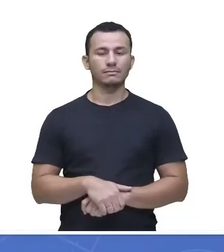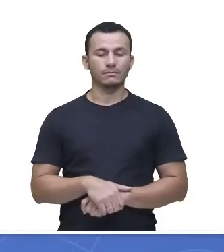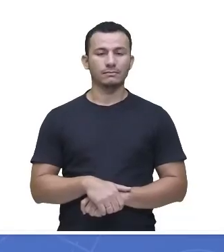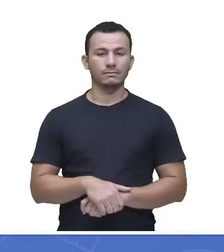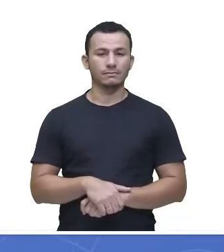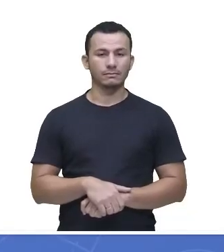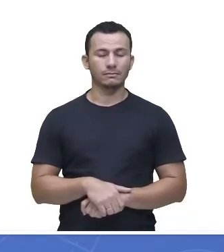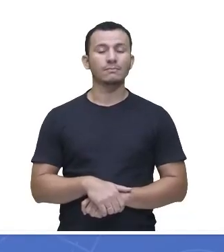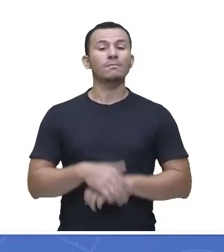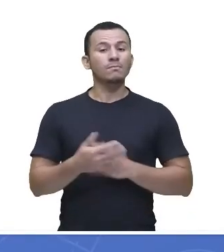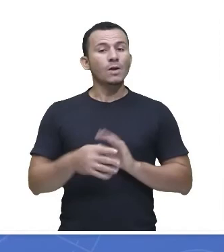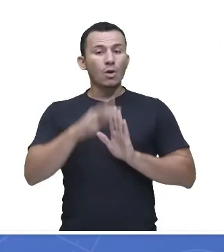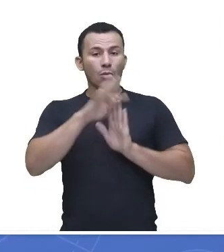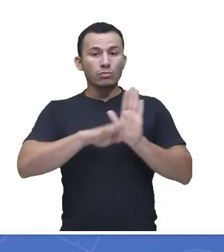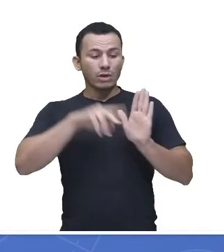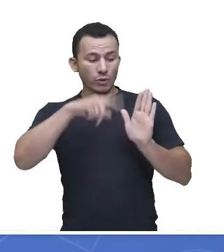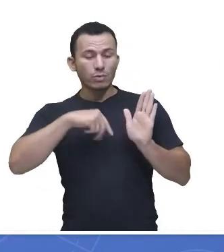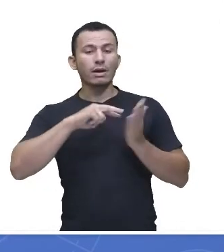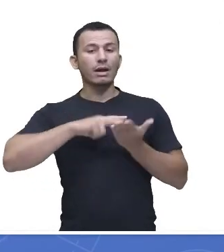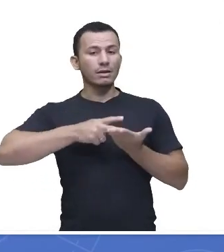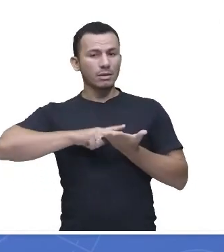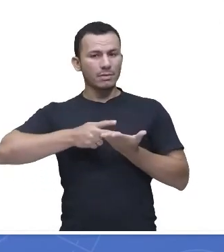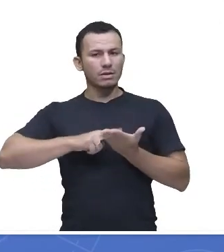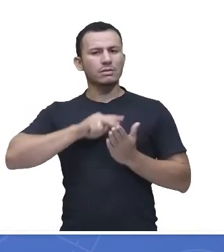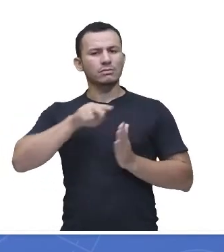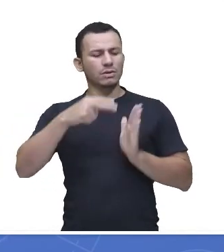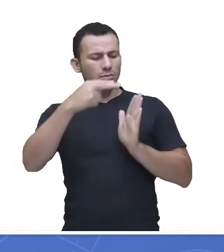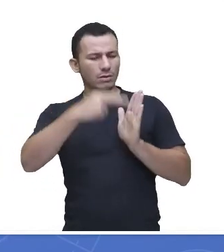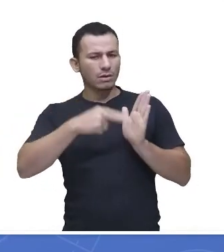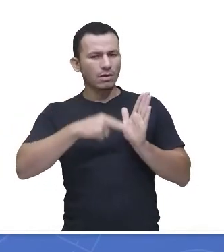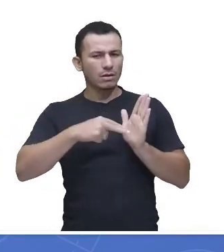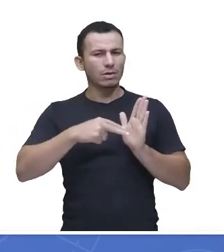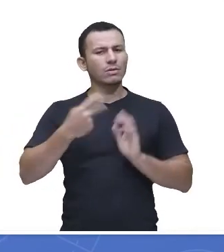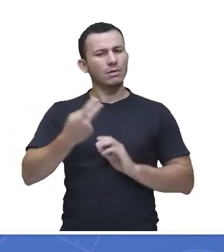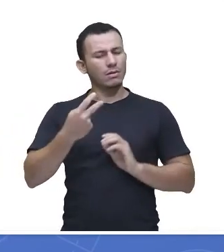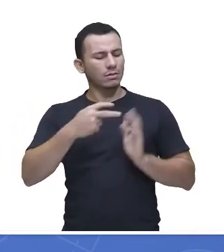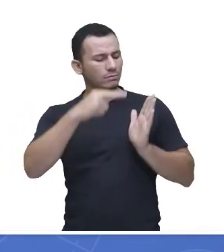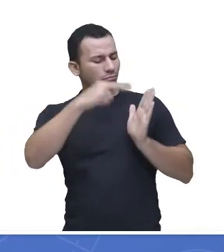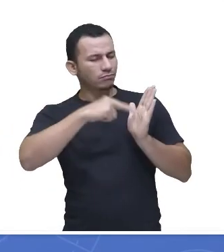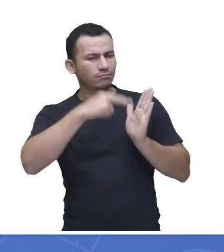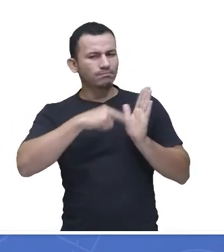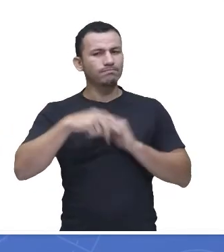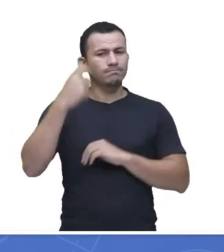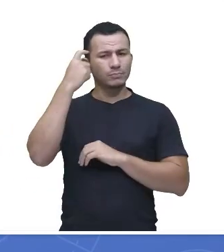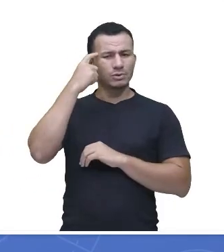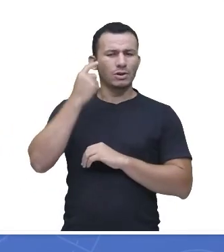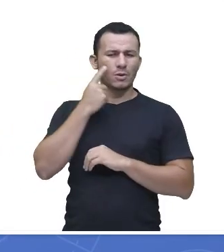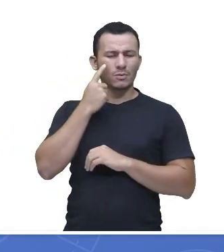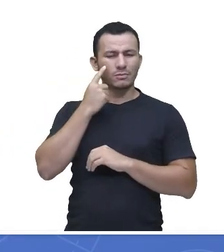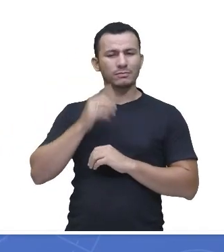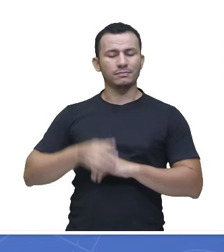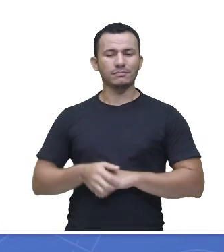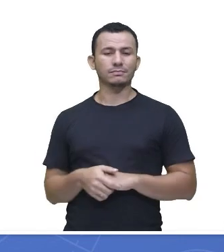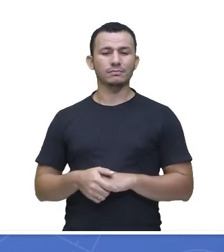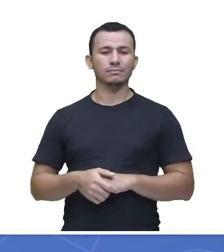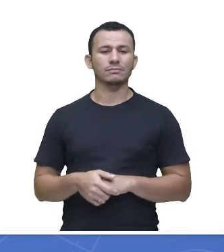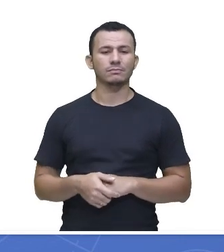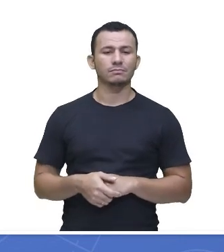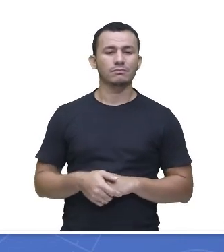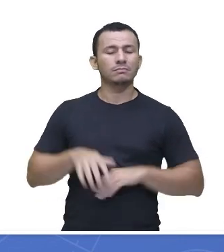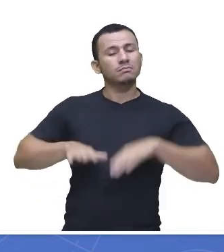Questão de interpretação. Vamos ler o texto. Eu vou reler com você só para eu pensar uma coisa. Vamos lá. Talvez